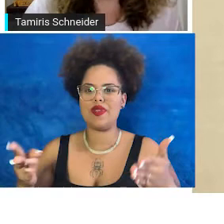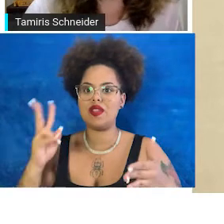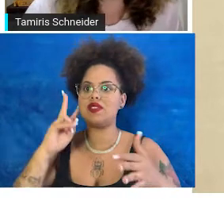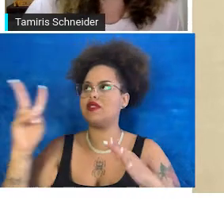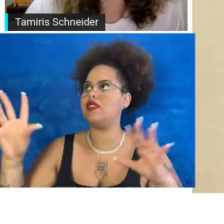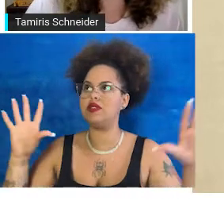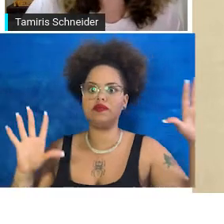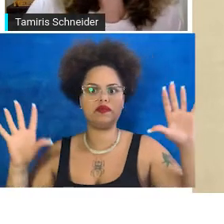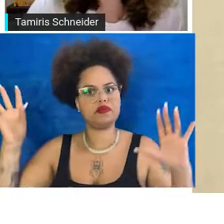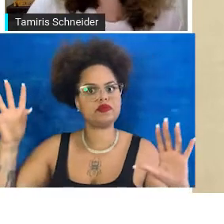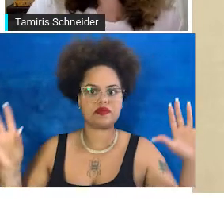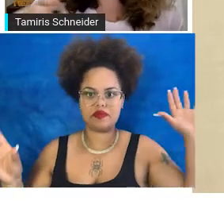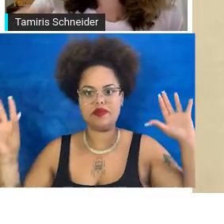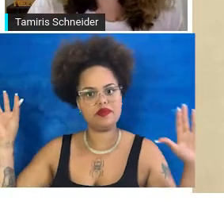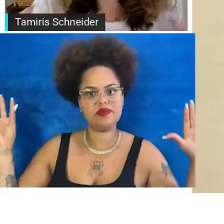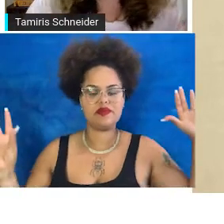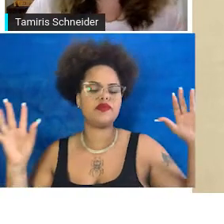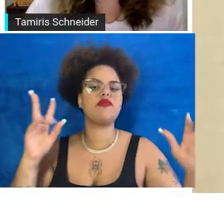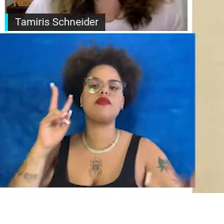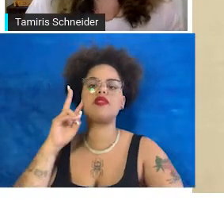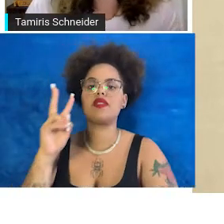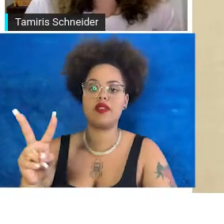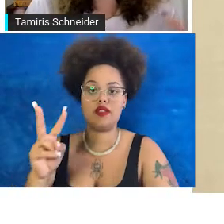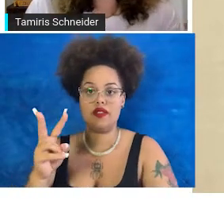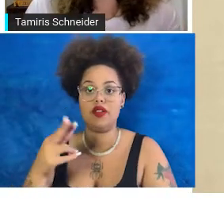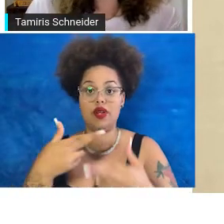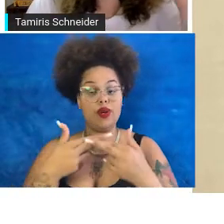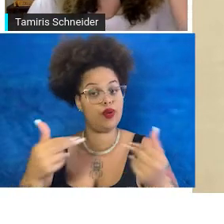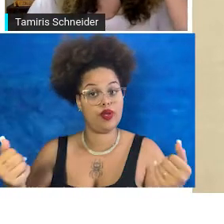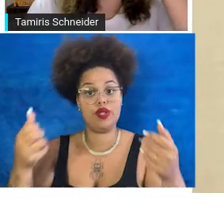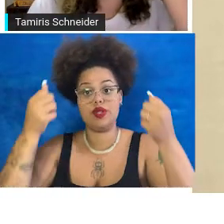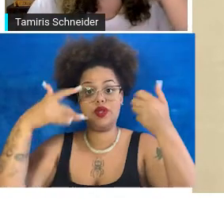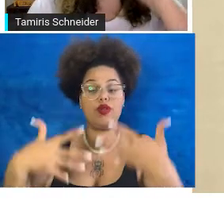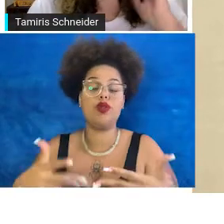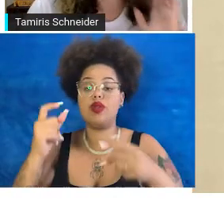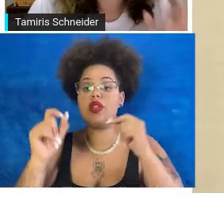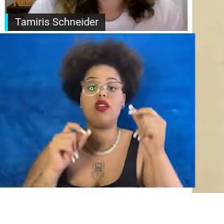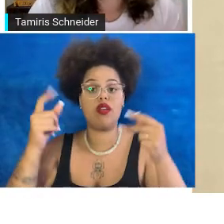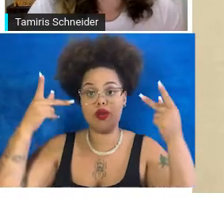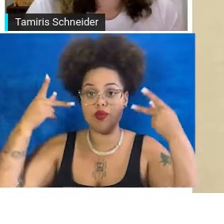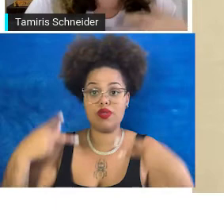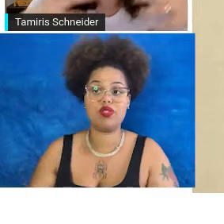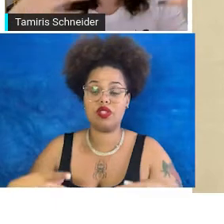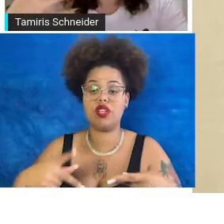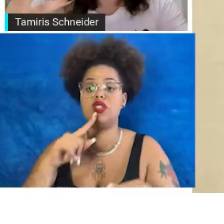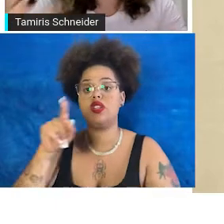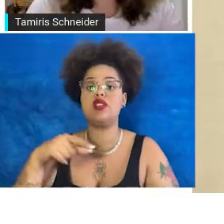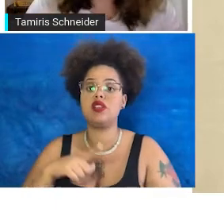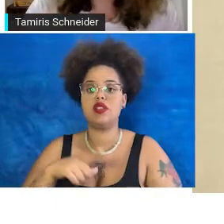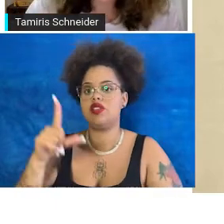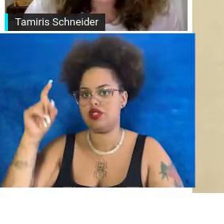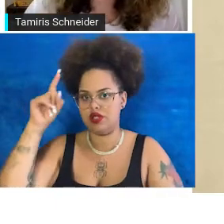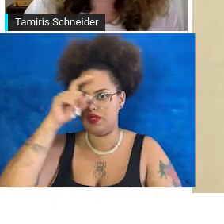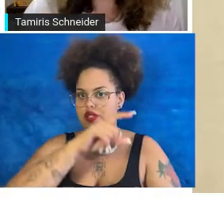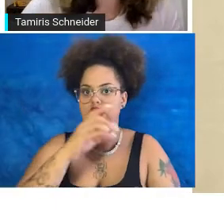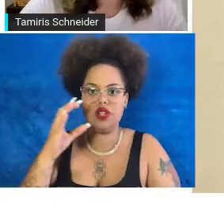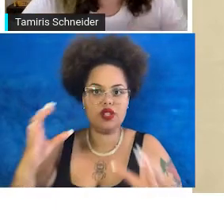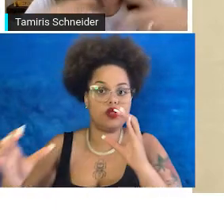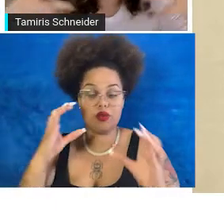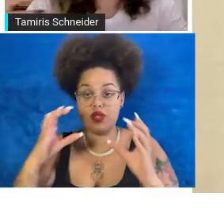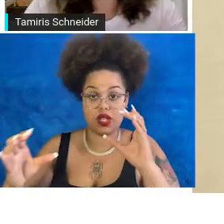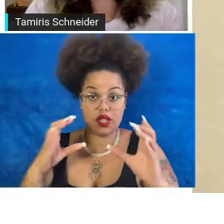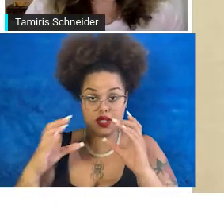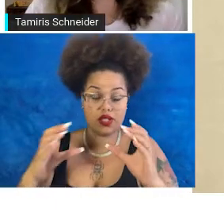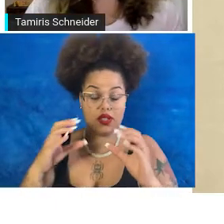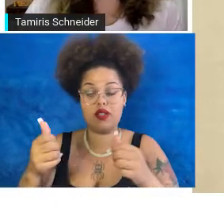parede fixadas, você vê coisas que contam quem é os personagens, que eles estão tendo dificuldade de comunicação, que